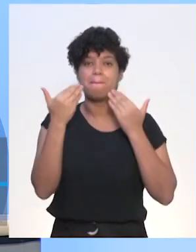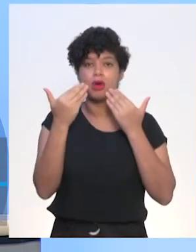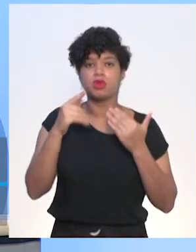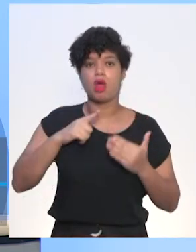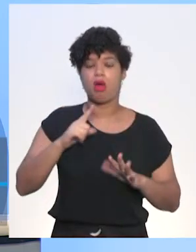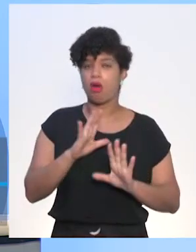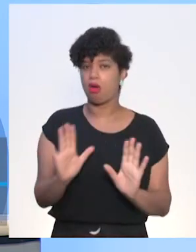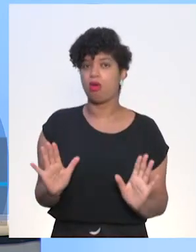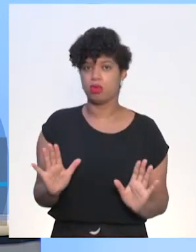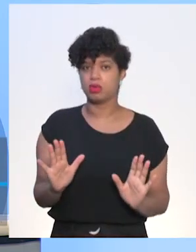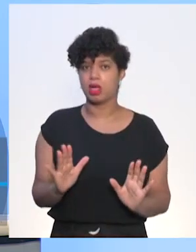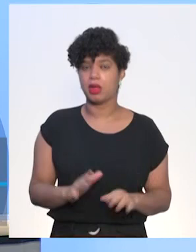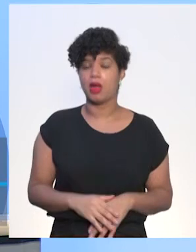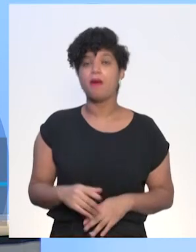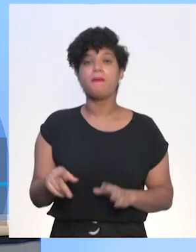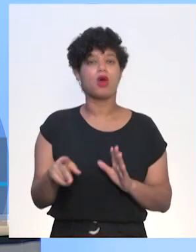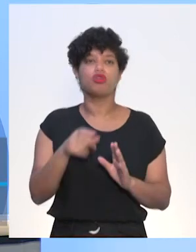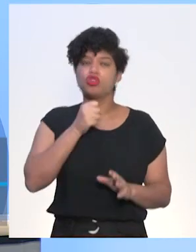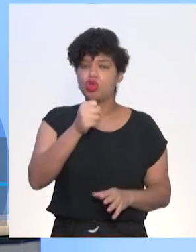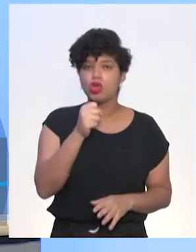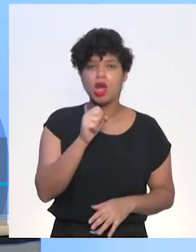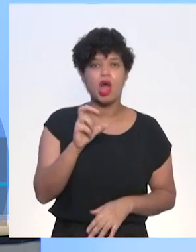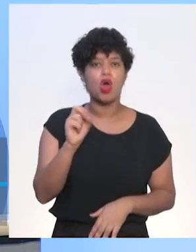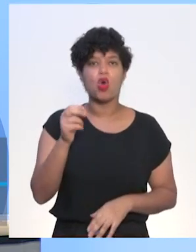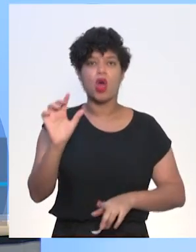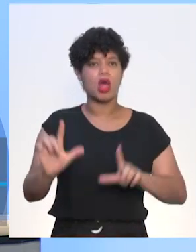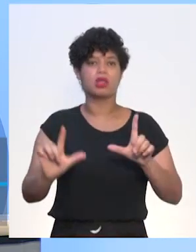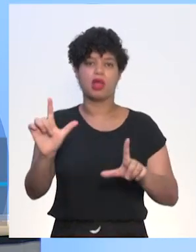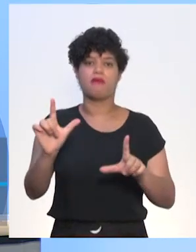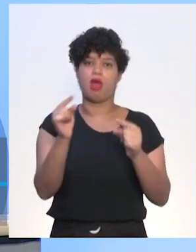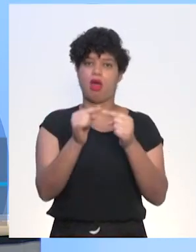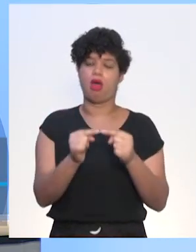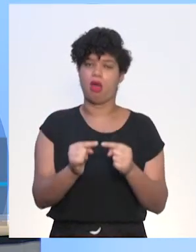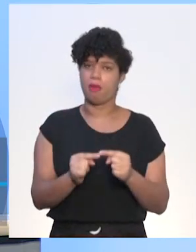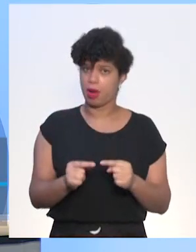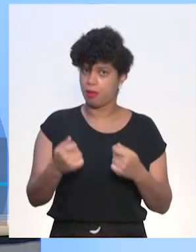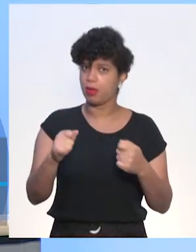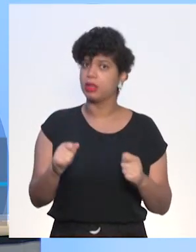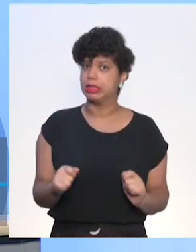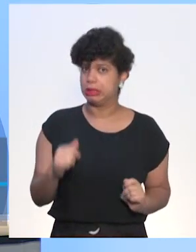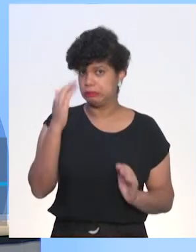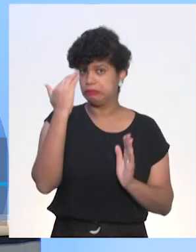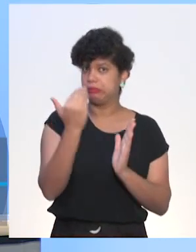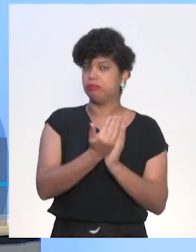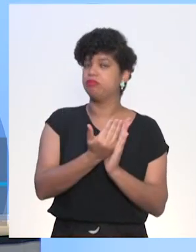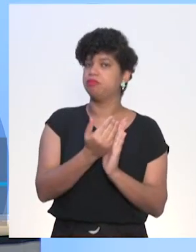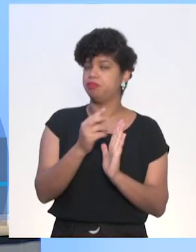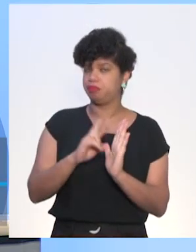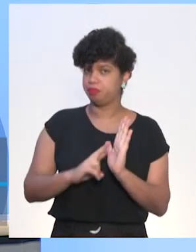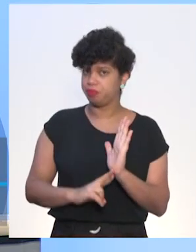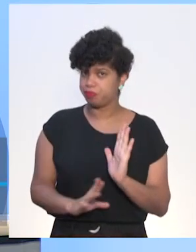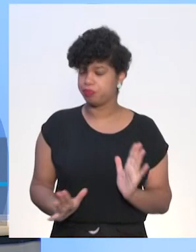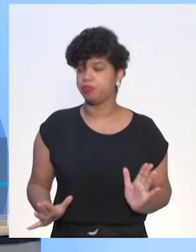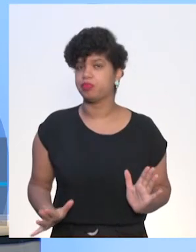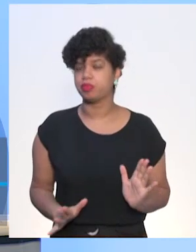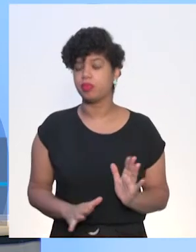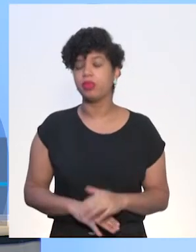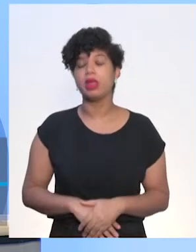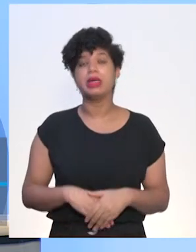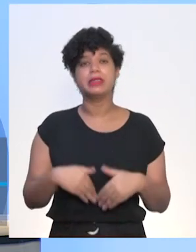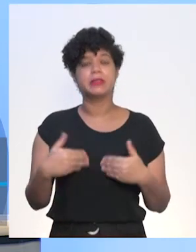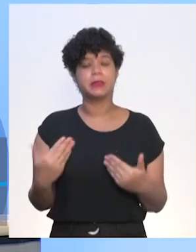o jornal ATV que ele representa certo então a e não só